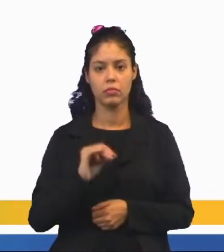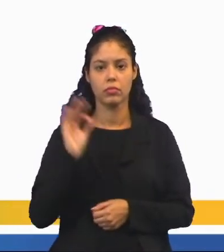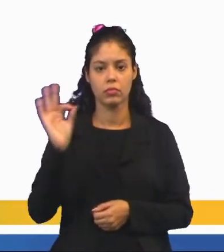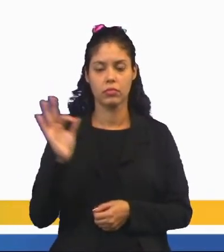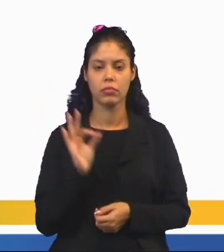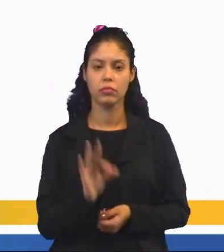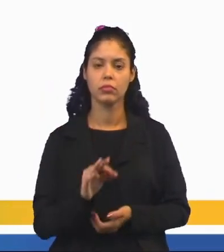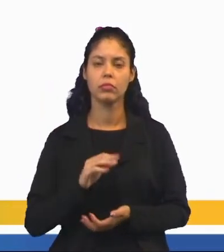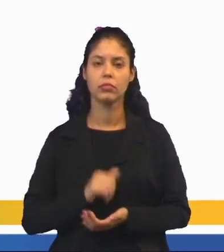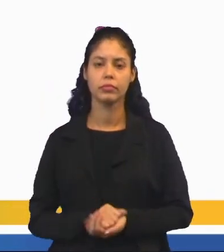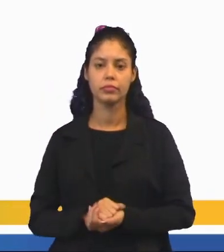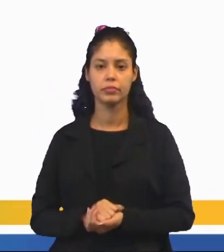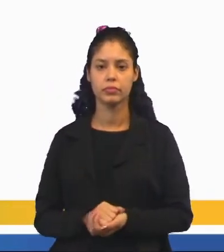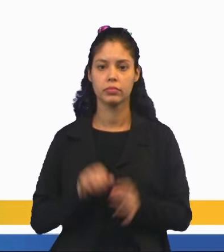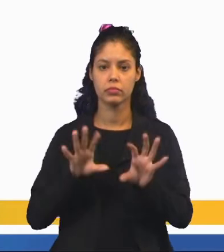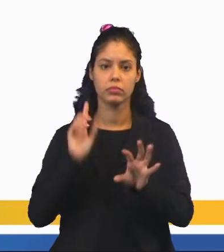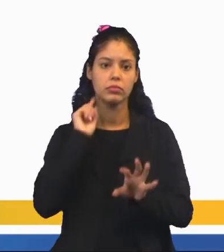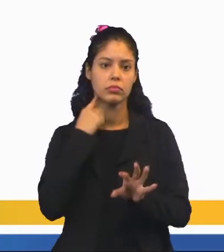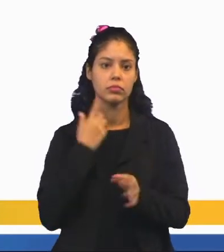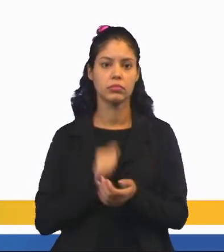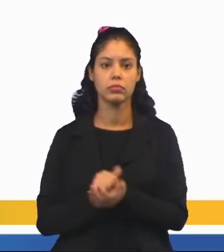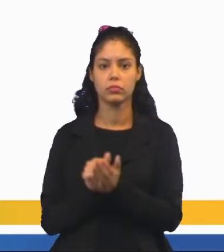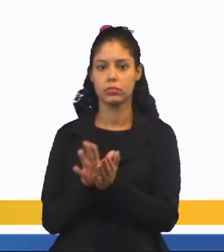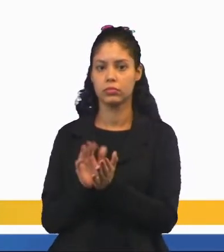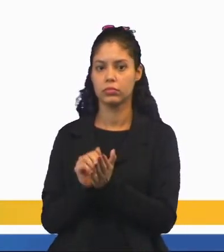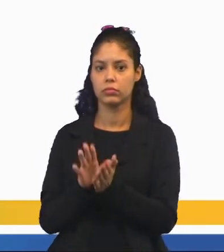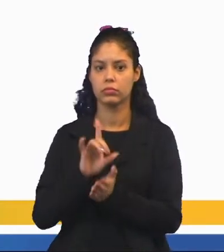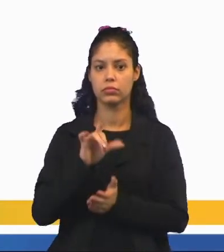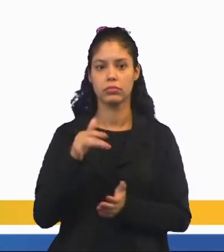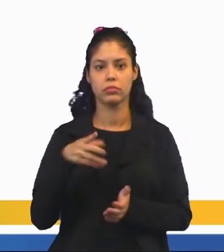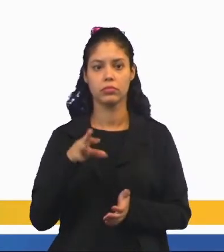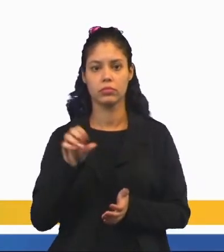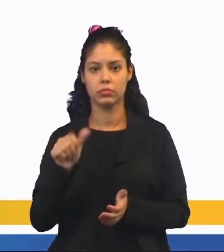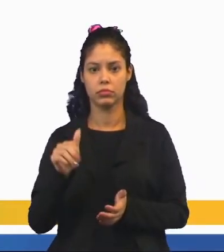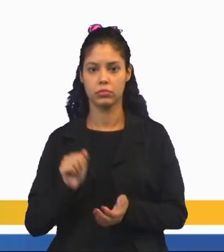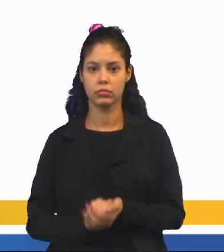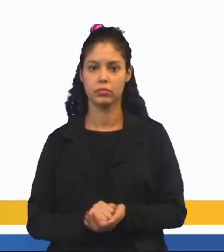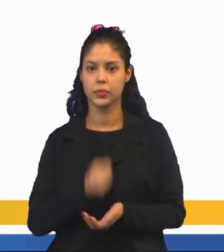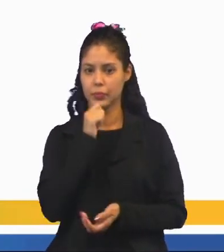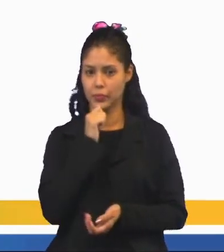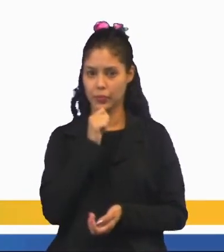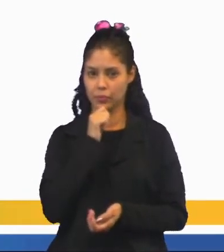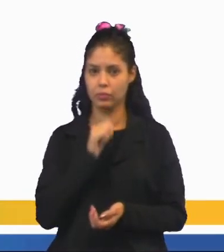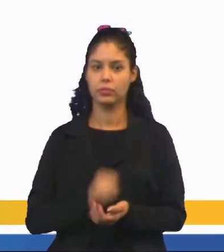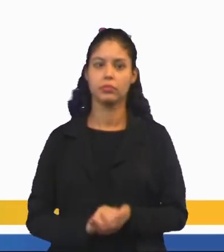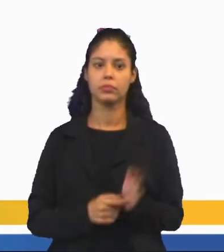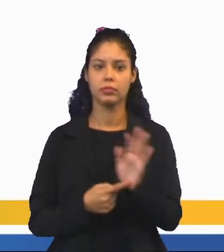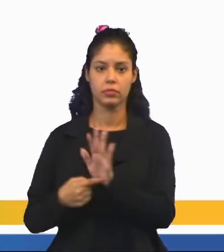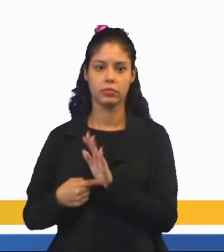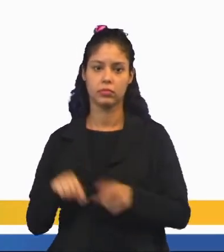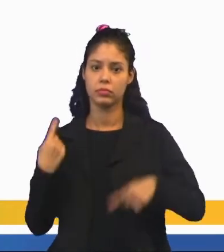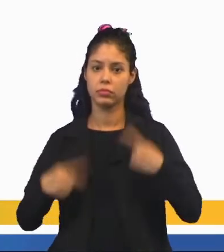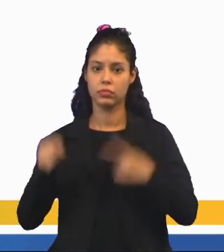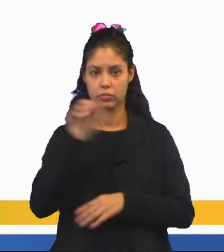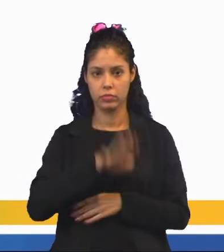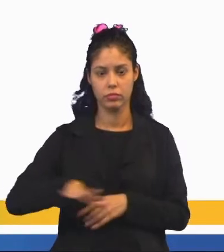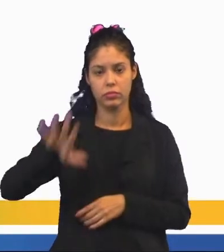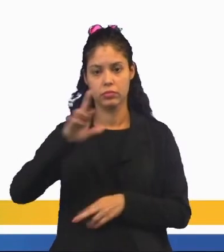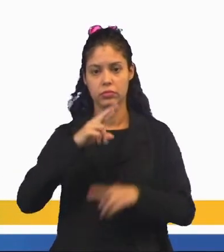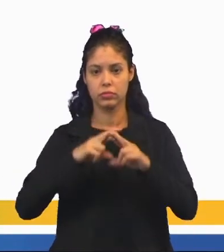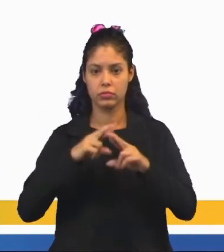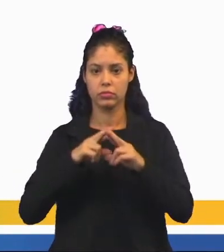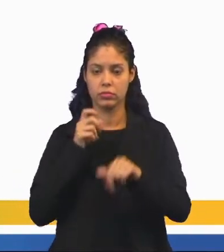planeta e cerca de 40% desse lixo ainda é descartado em lixões. Além disso, apresenta a